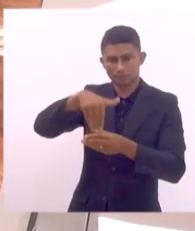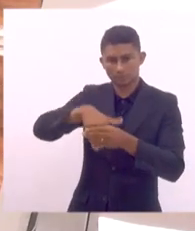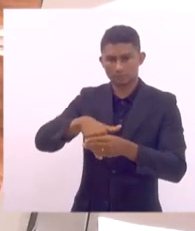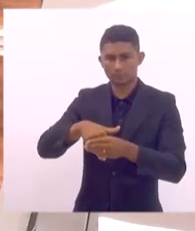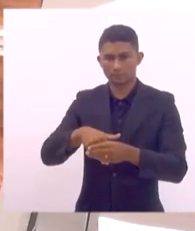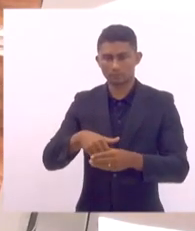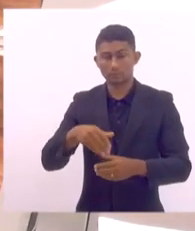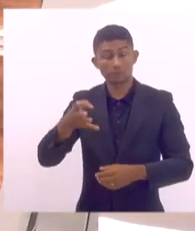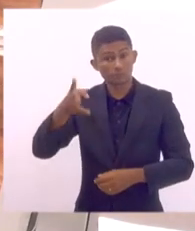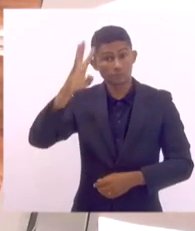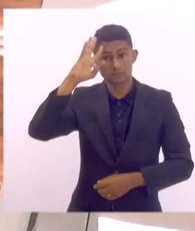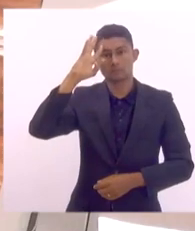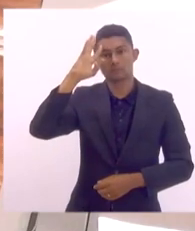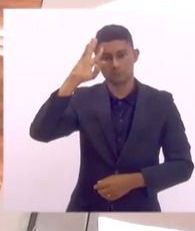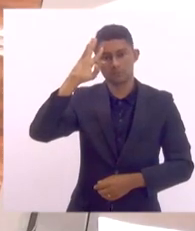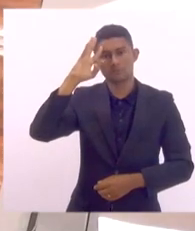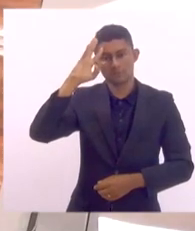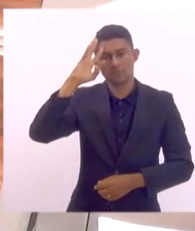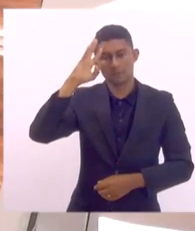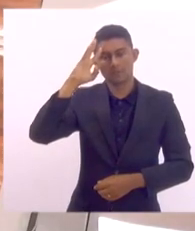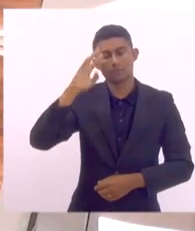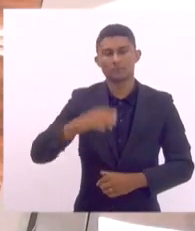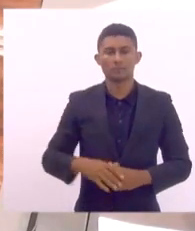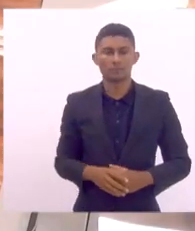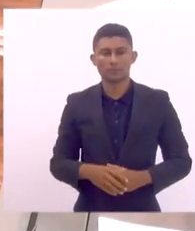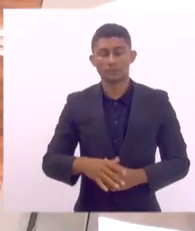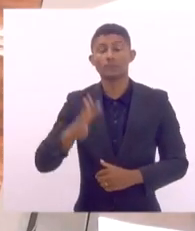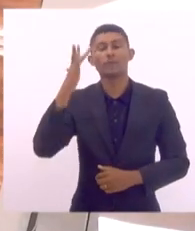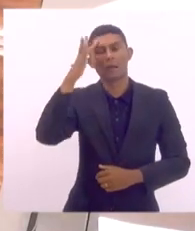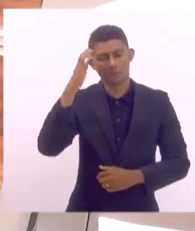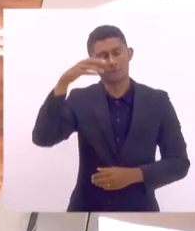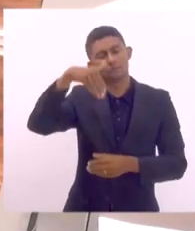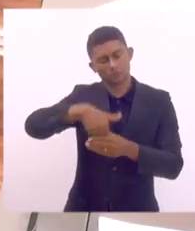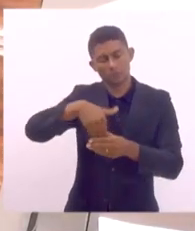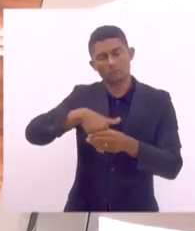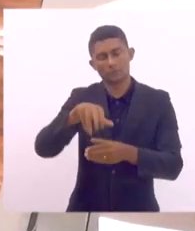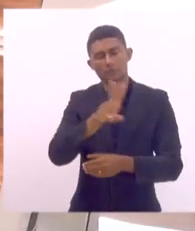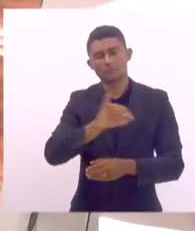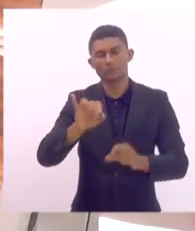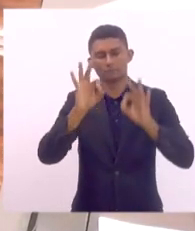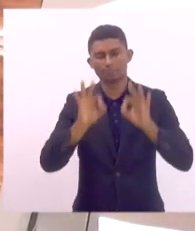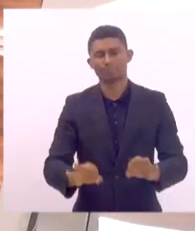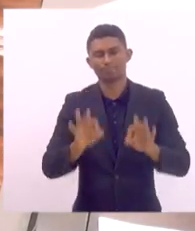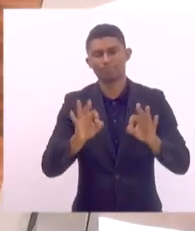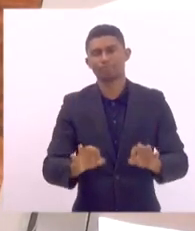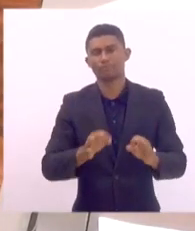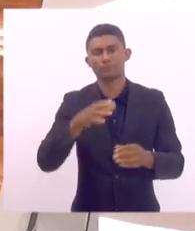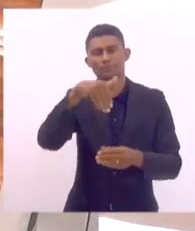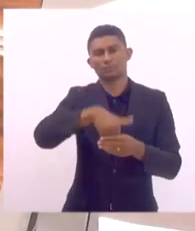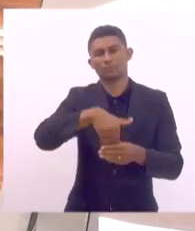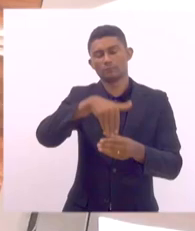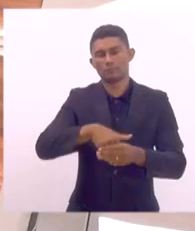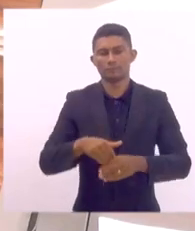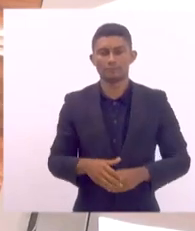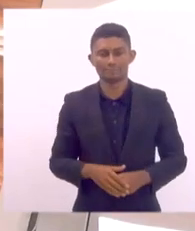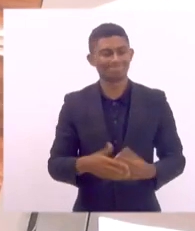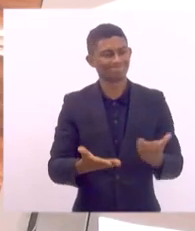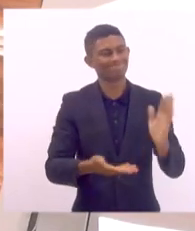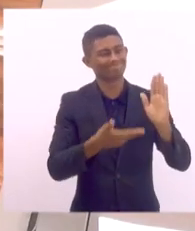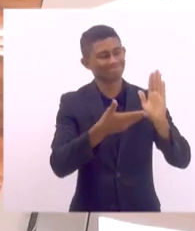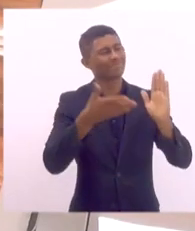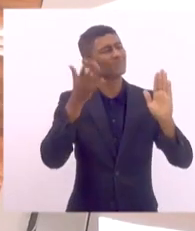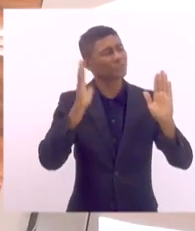entrou, quarta. Já saiu. Perfeito. Já estou sem. Então, nós vamos disso. Votar amanhã de qualquer forma. Ok. Isso aí tem um histórico